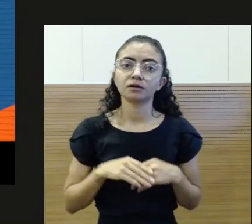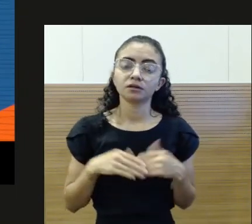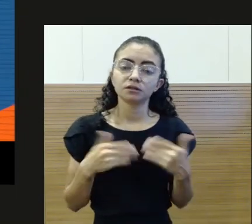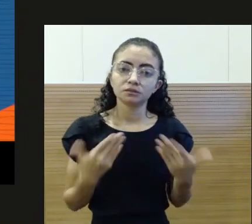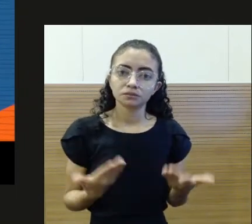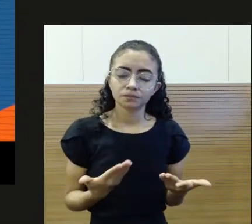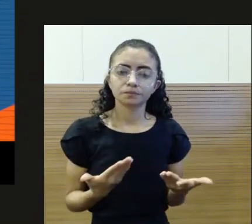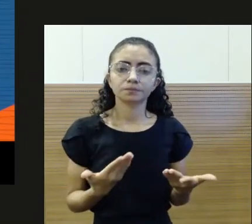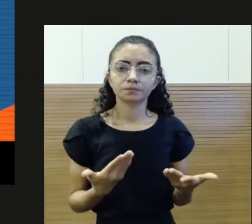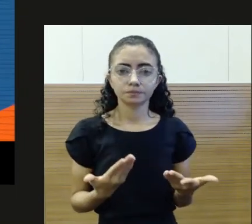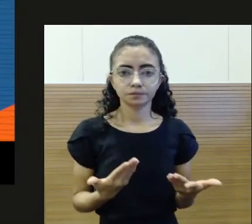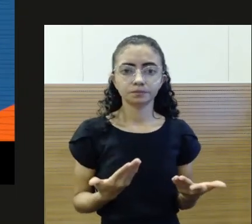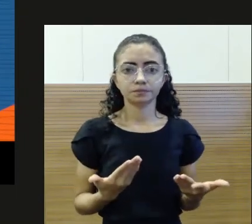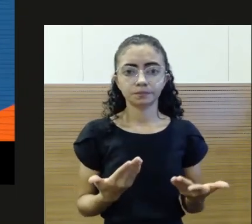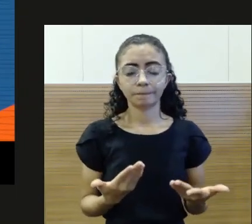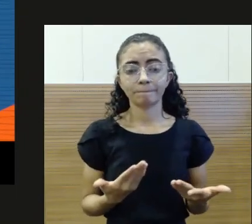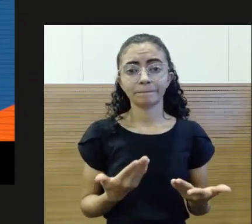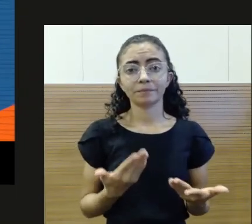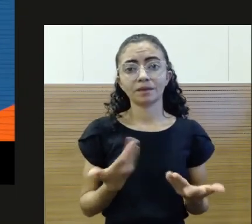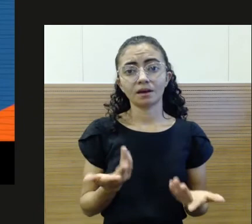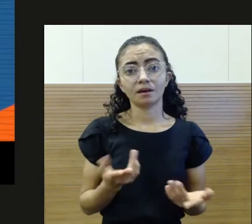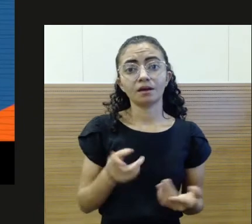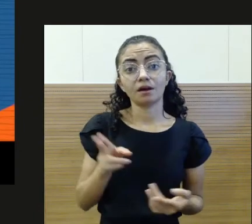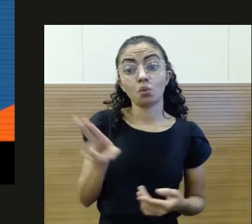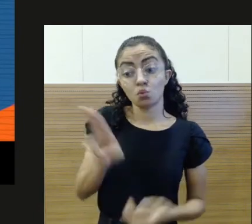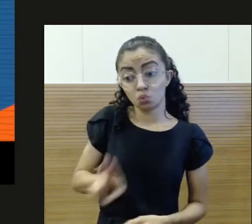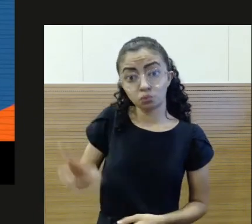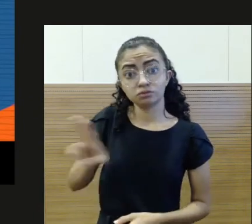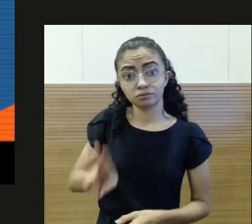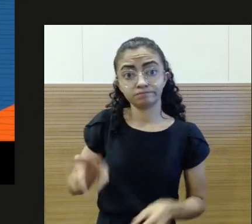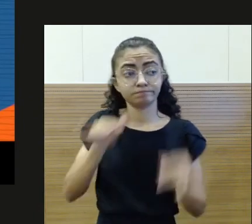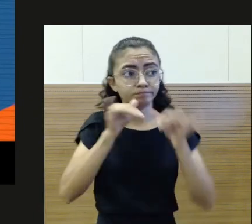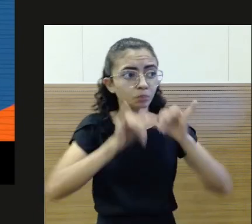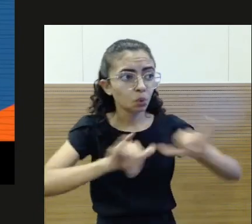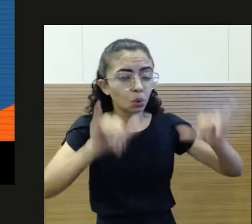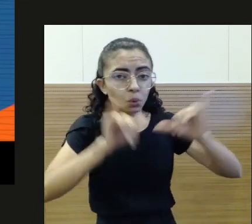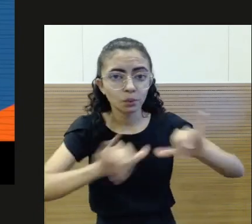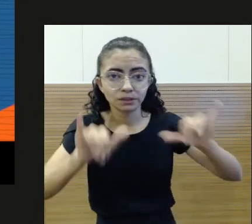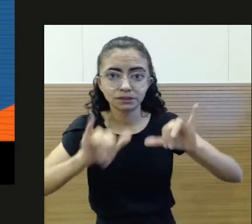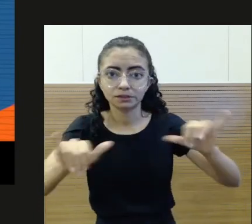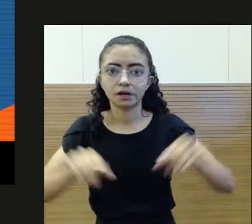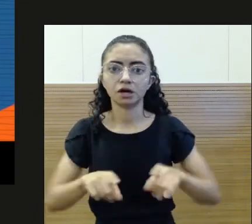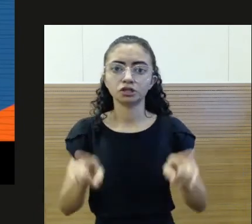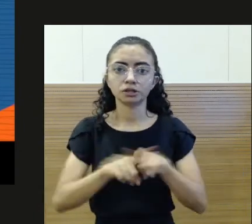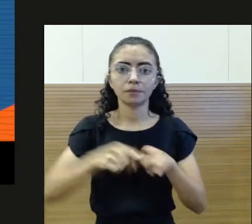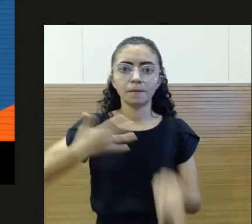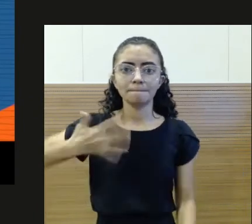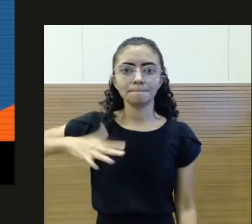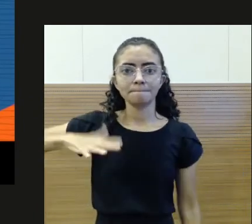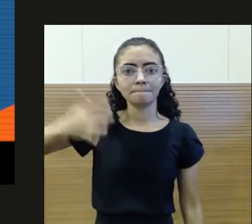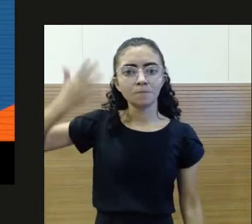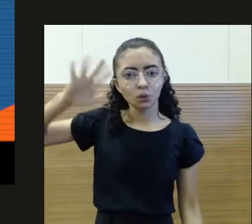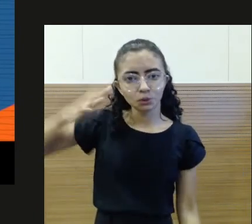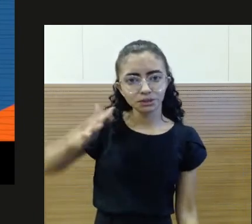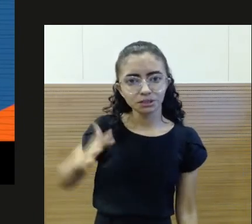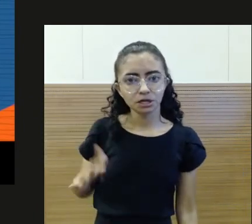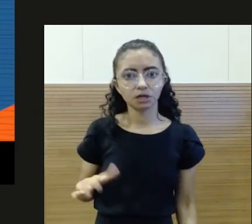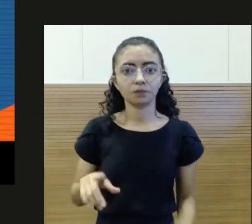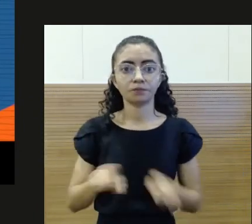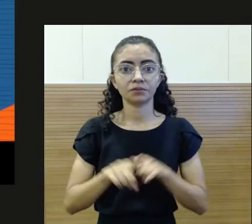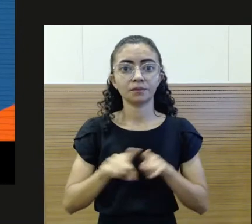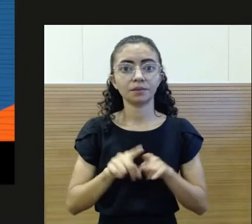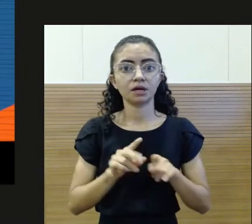justamente com o uso da publicidade, patrocínio, preços e promoções, posicionamento de produtos